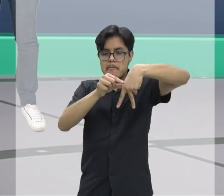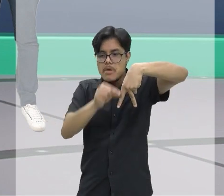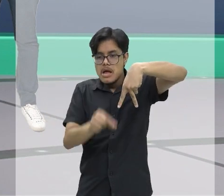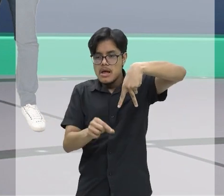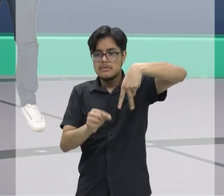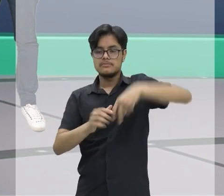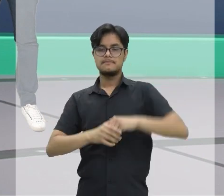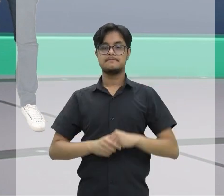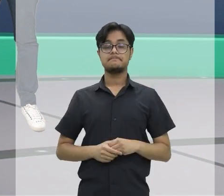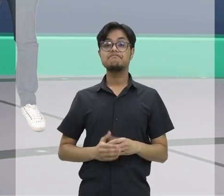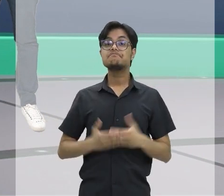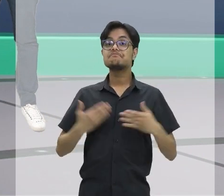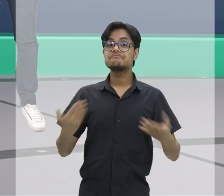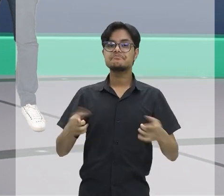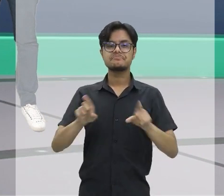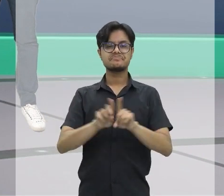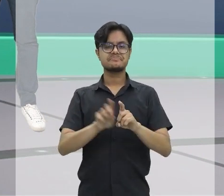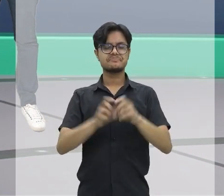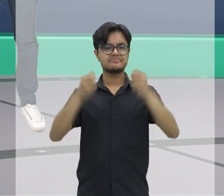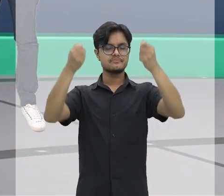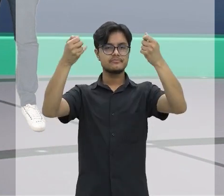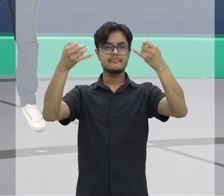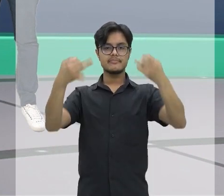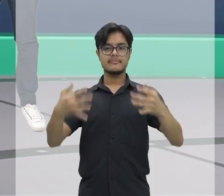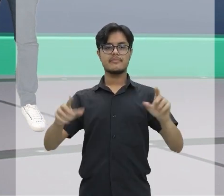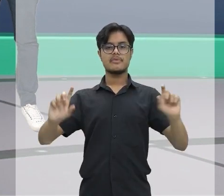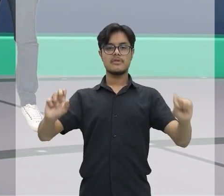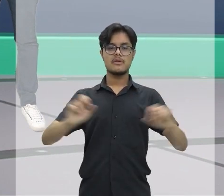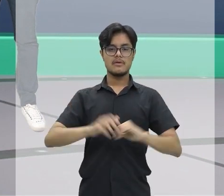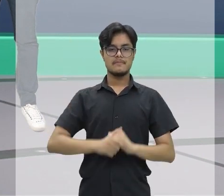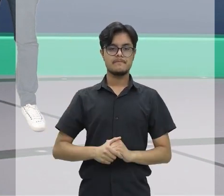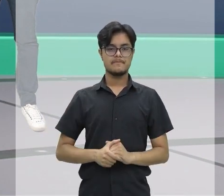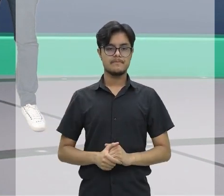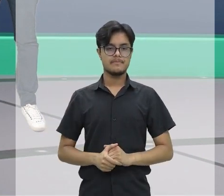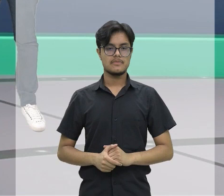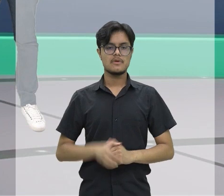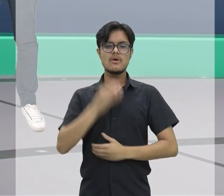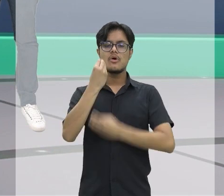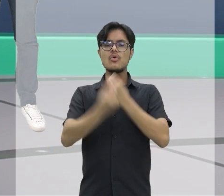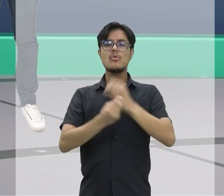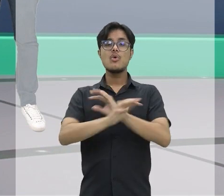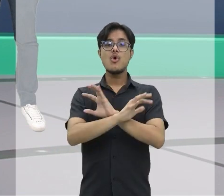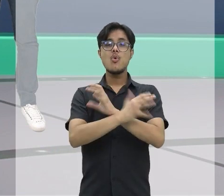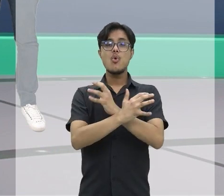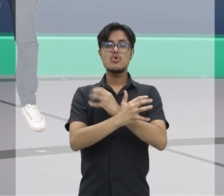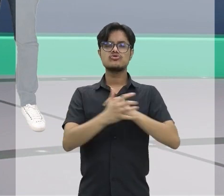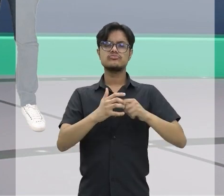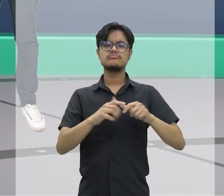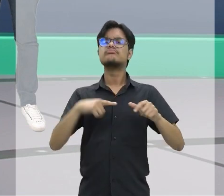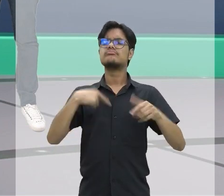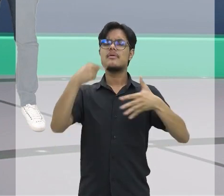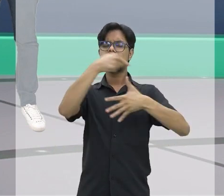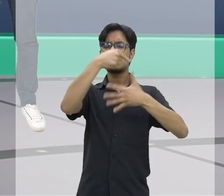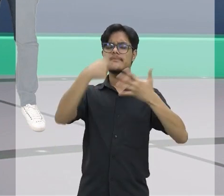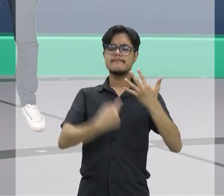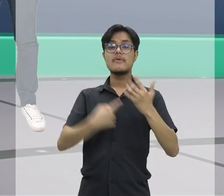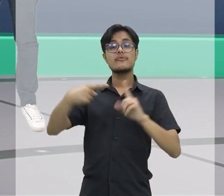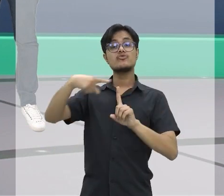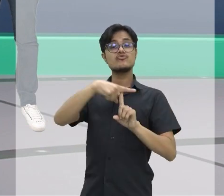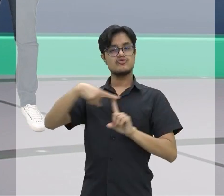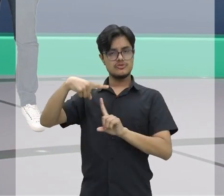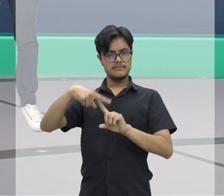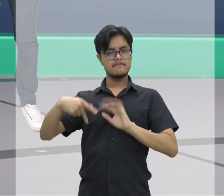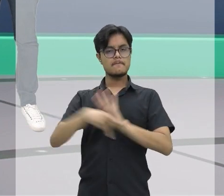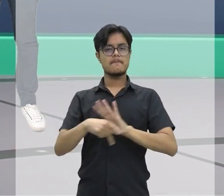região. Nós falamos também sobre nós podemos observar a classificação dos ossos, né? A gente viu que a gente vai